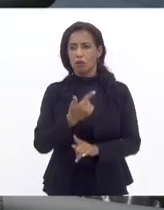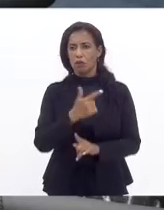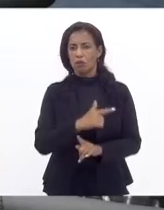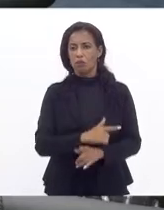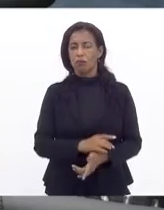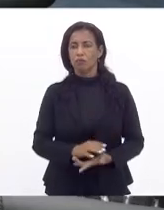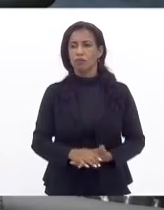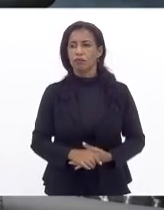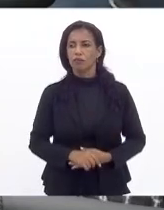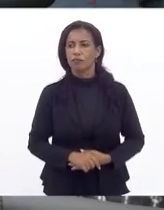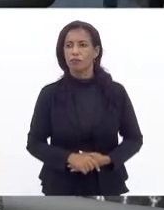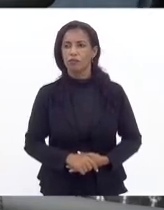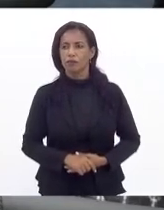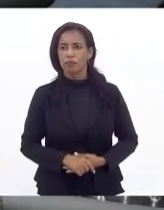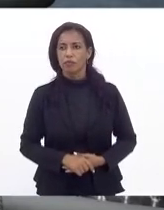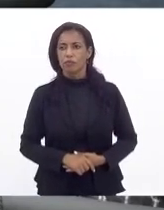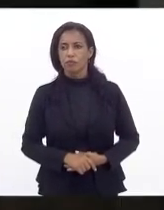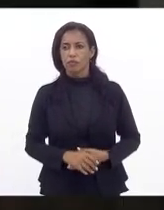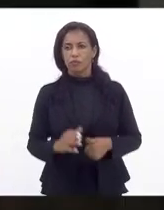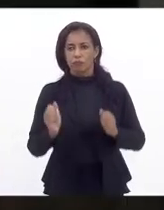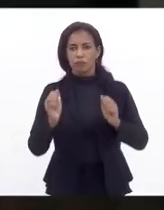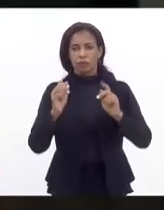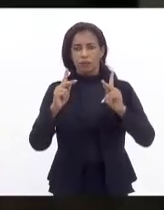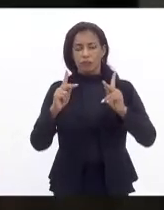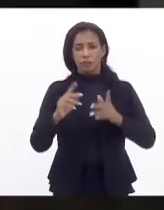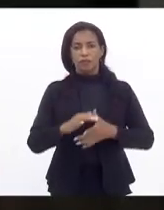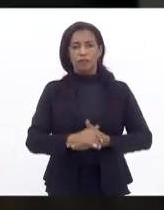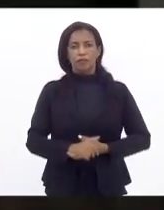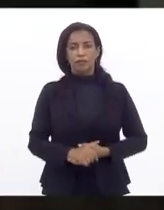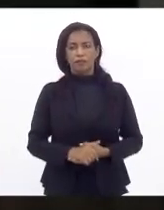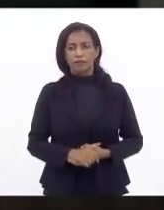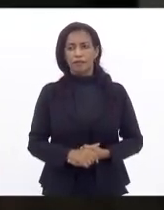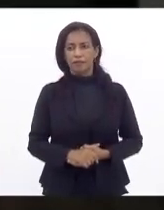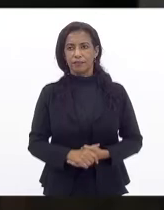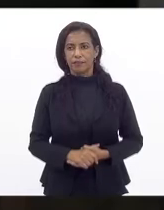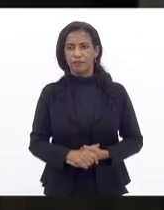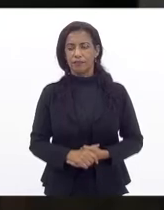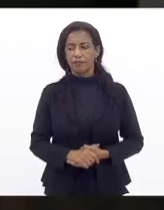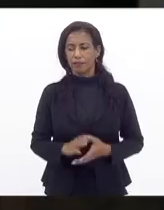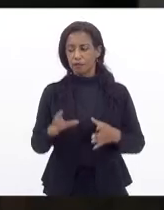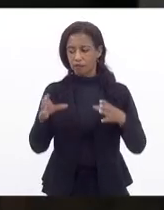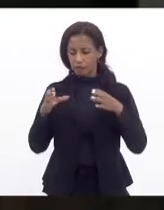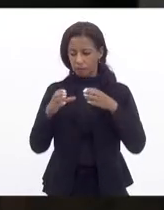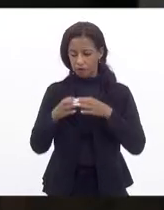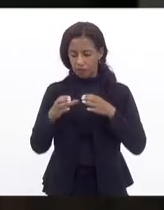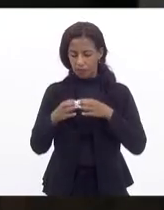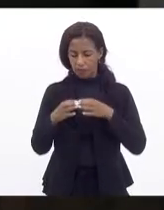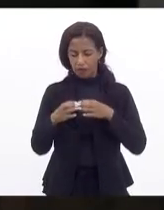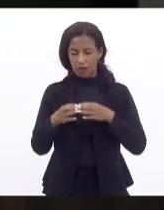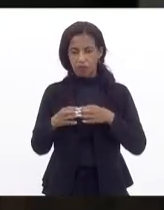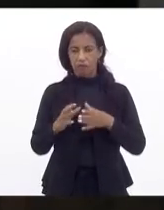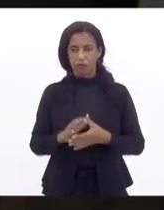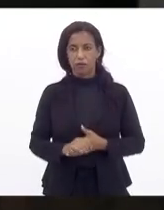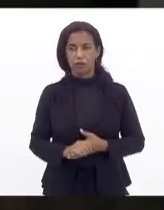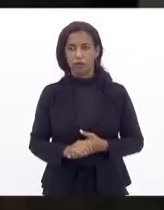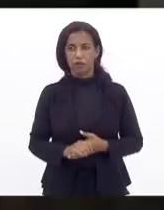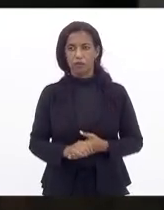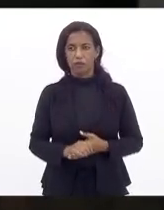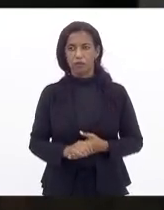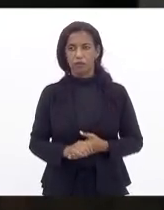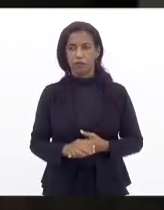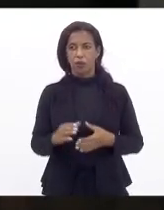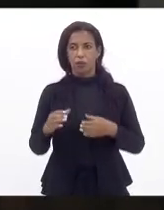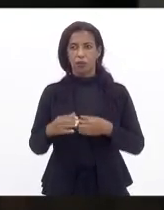demais emendas. Ok, Dani, obrigado. Pela Comissão de Assuntos Municipais, deputado